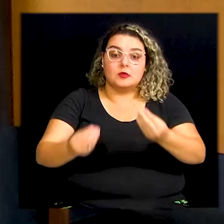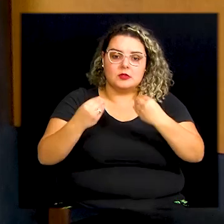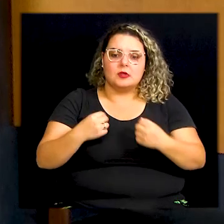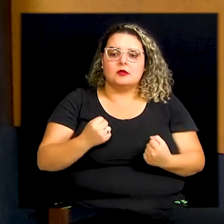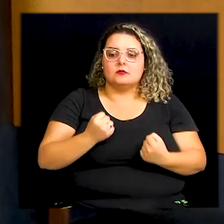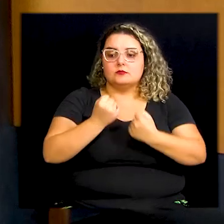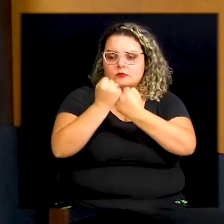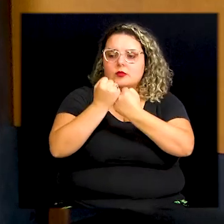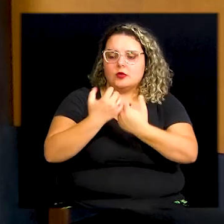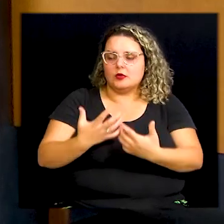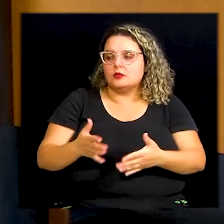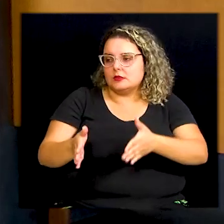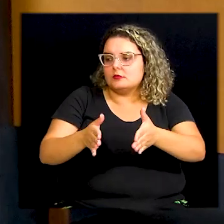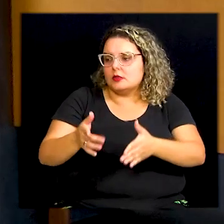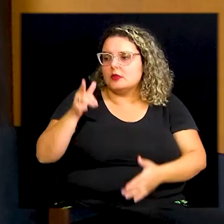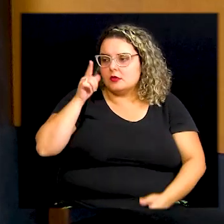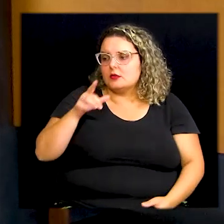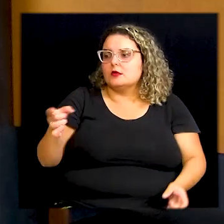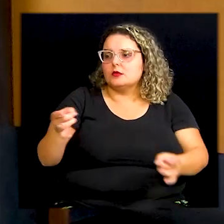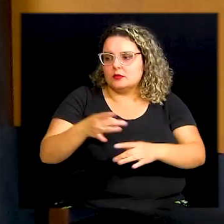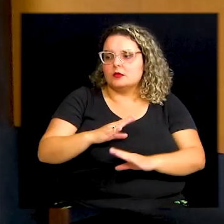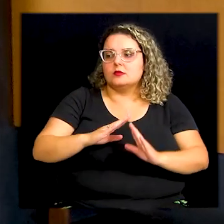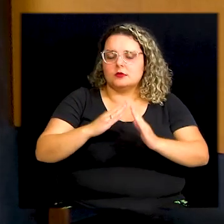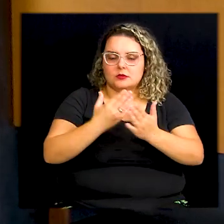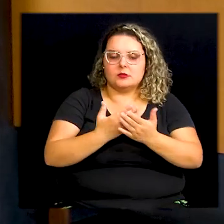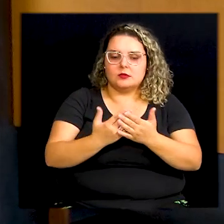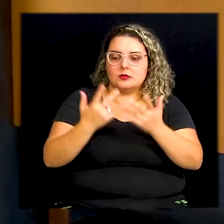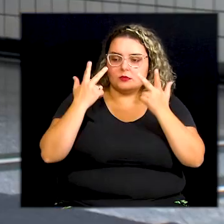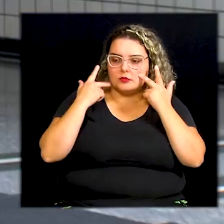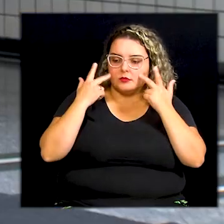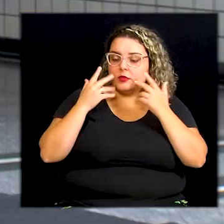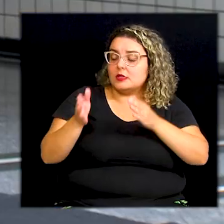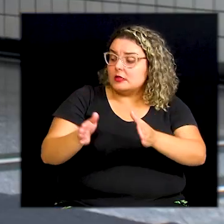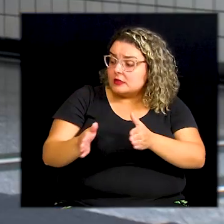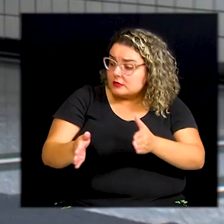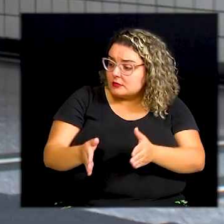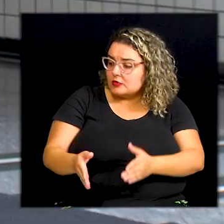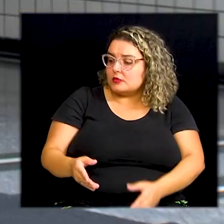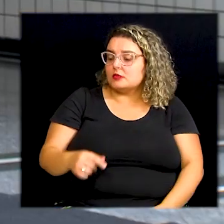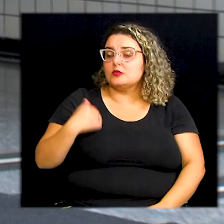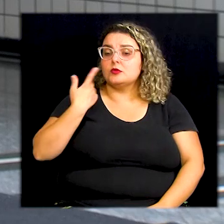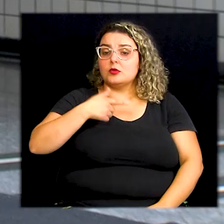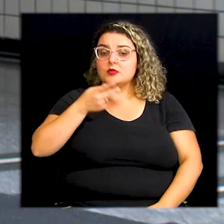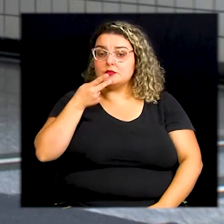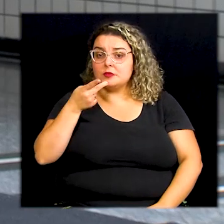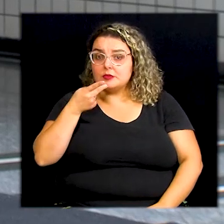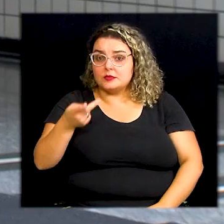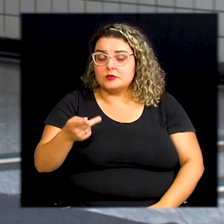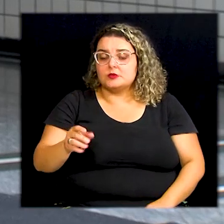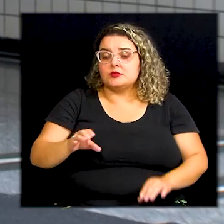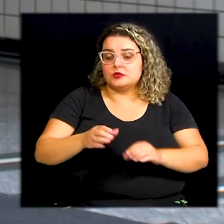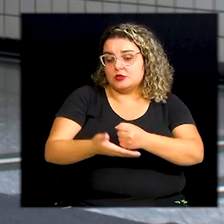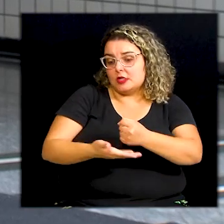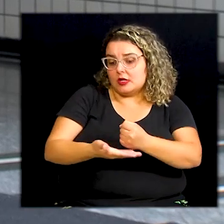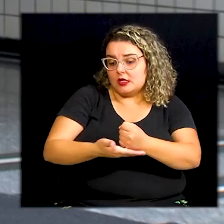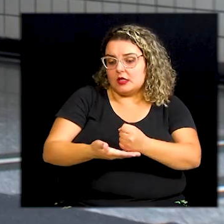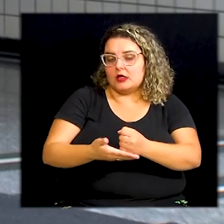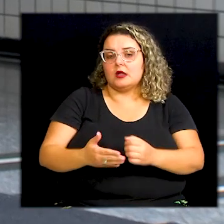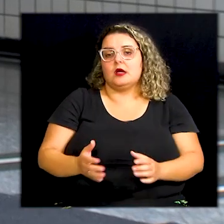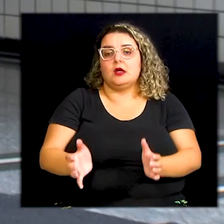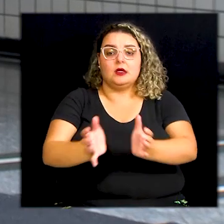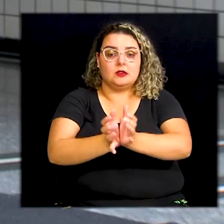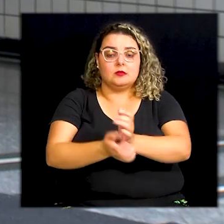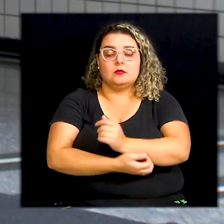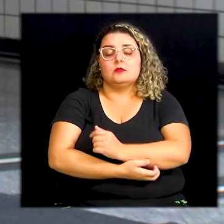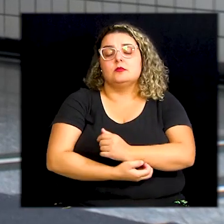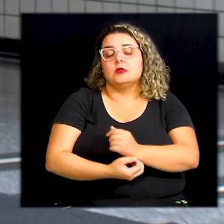força nesse momento e consegui terminar a escola tranquilamente. Nesse período que nós estamos falando de categoria de base, para quem